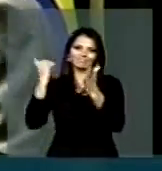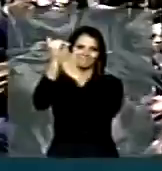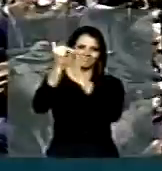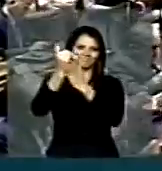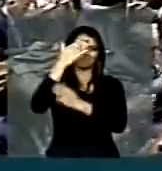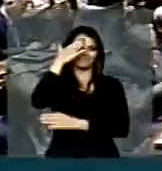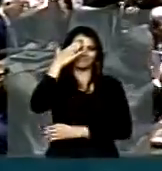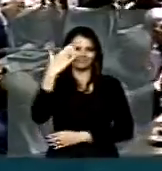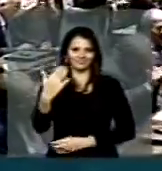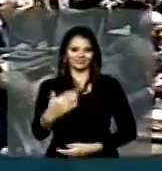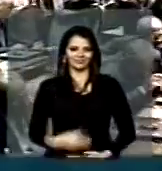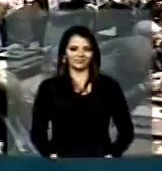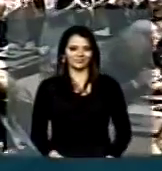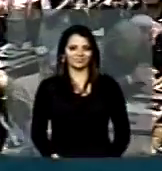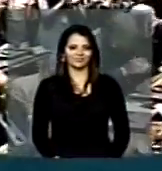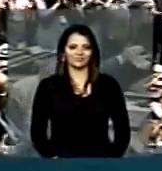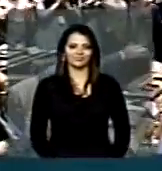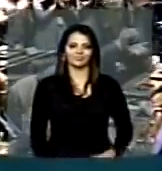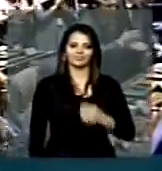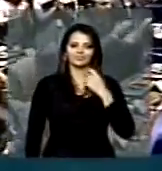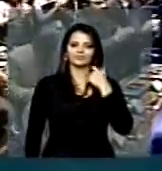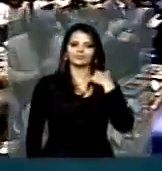obrigado.